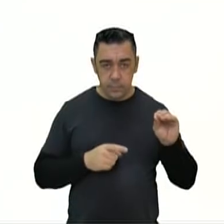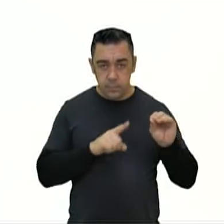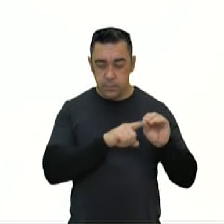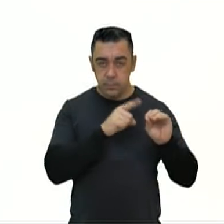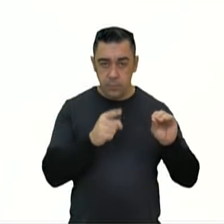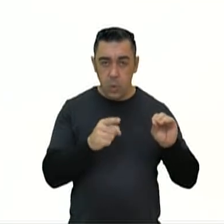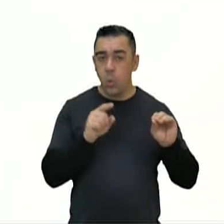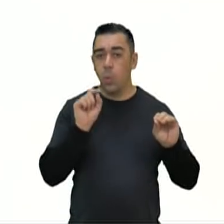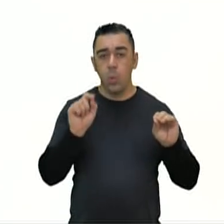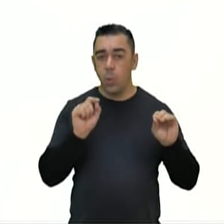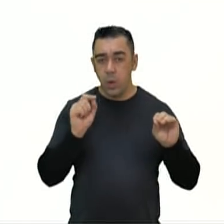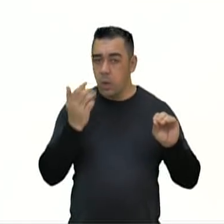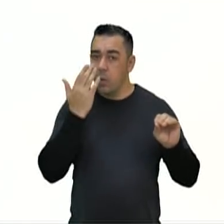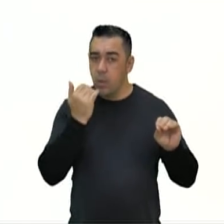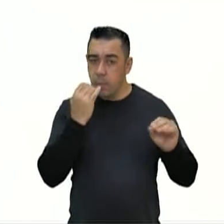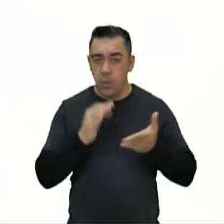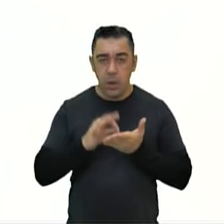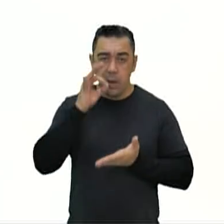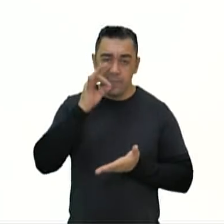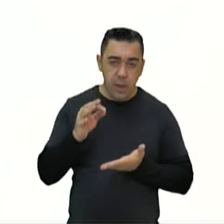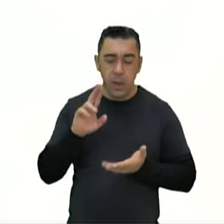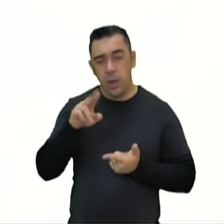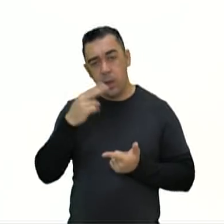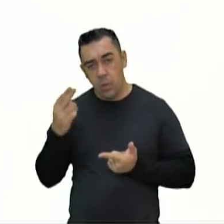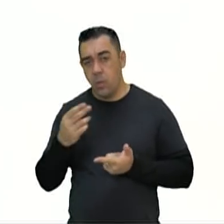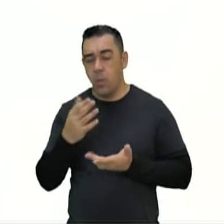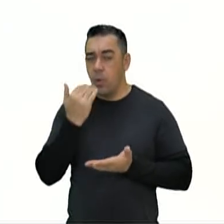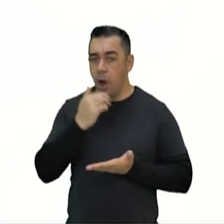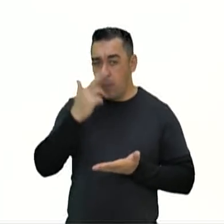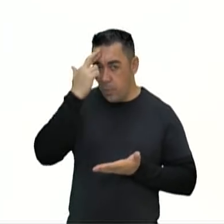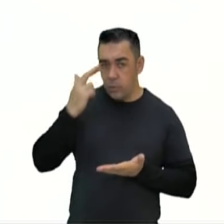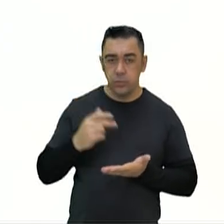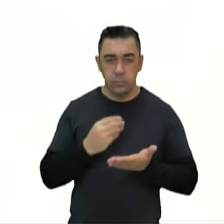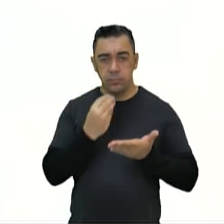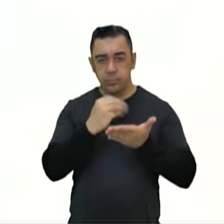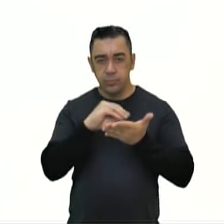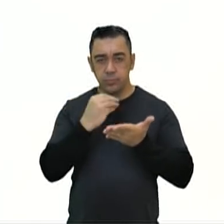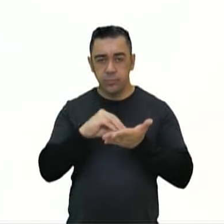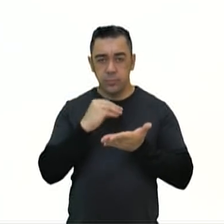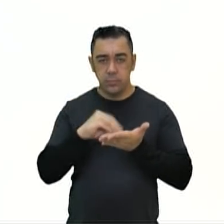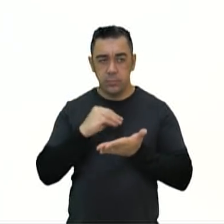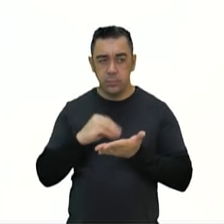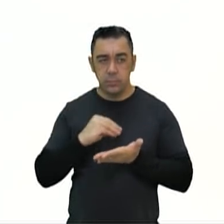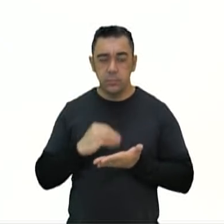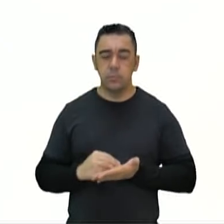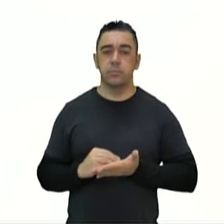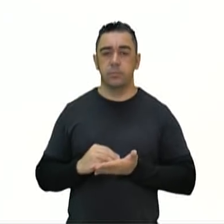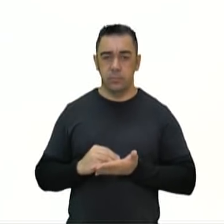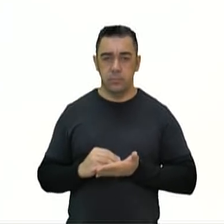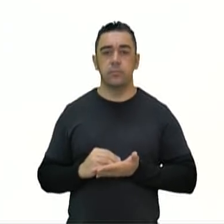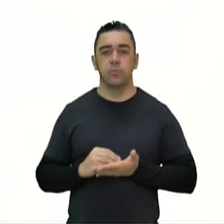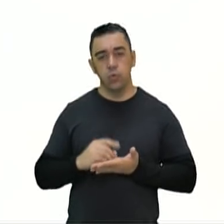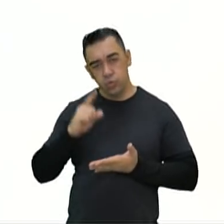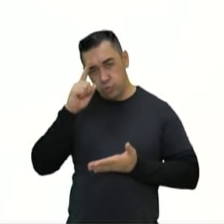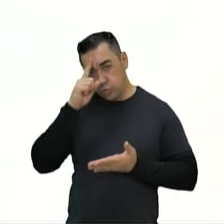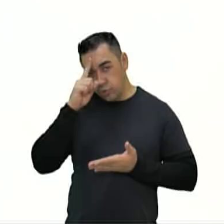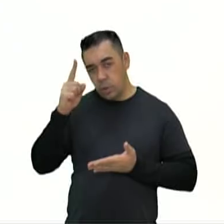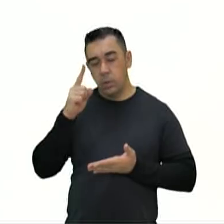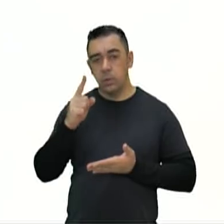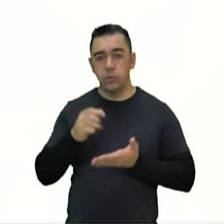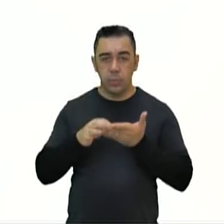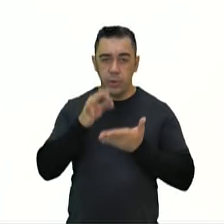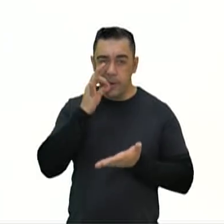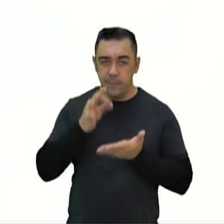marca o que o Juca pediu para deixar anotado. Então, ele pediu para deixar anotado alguns dias que ele